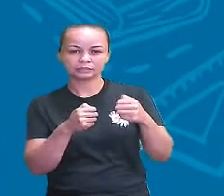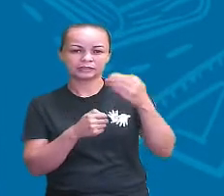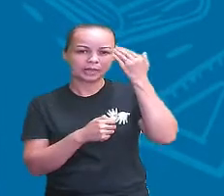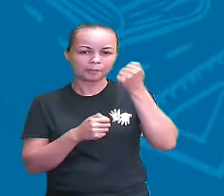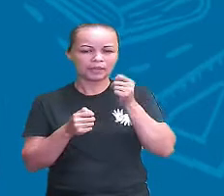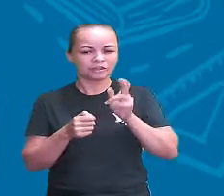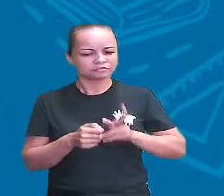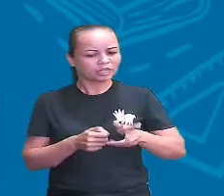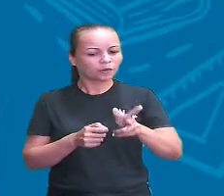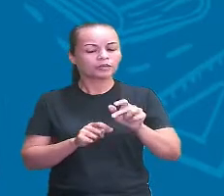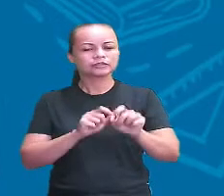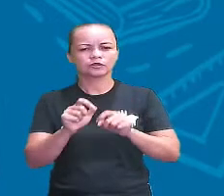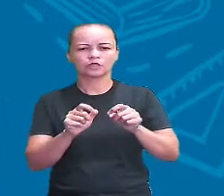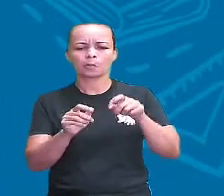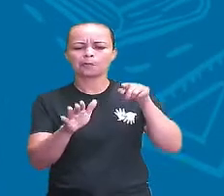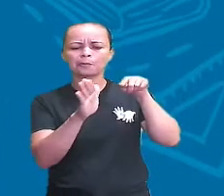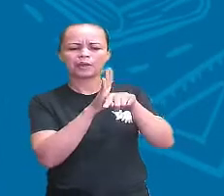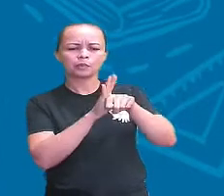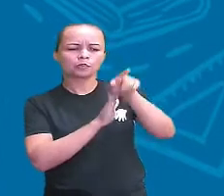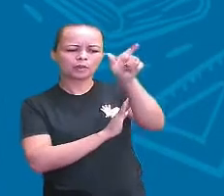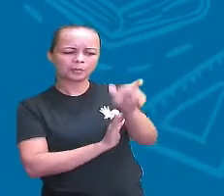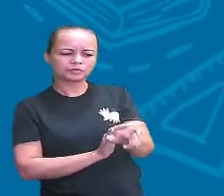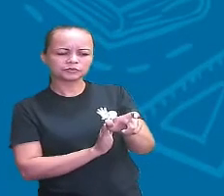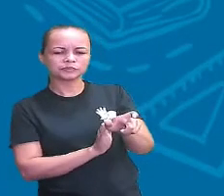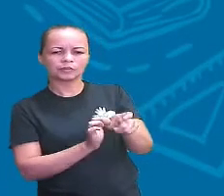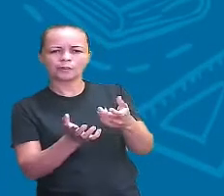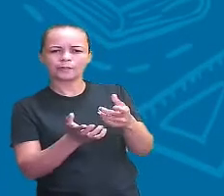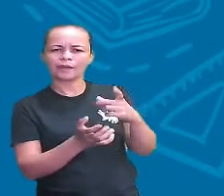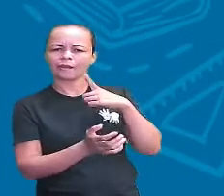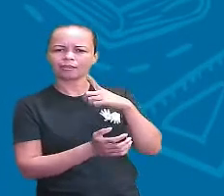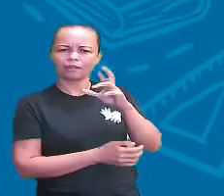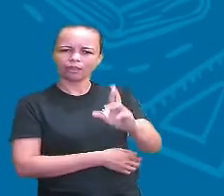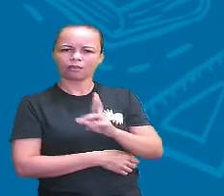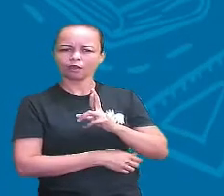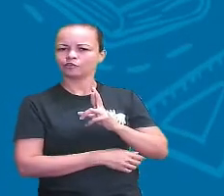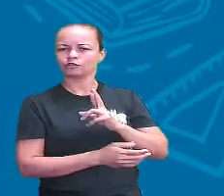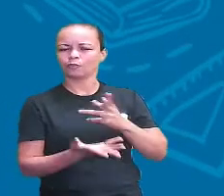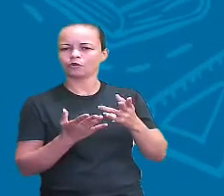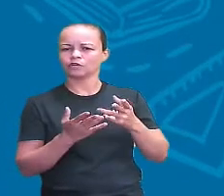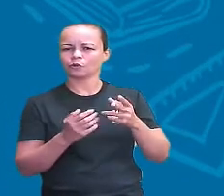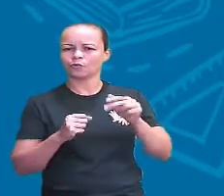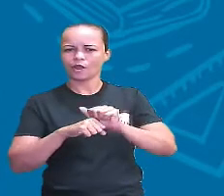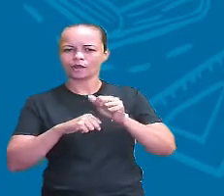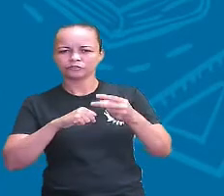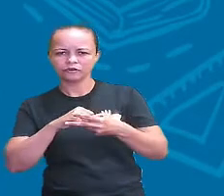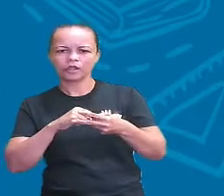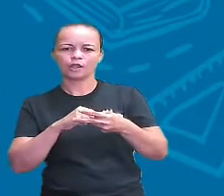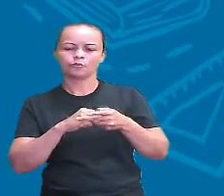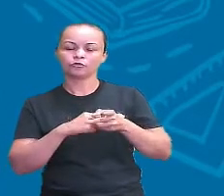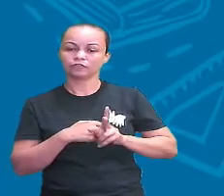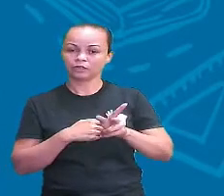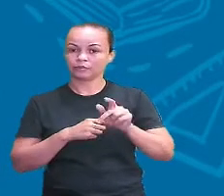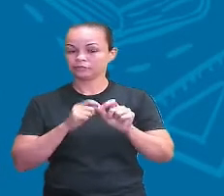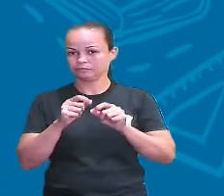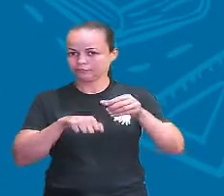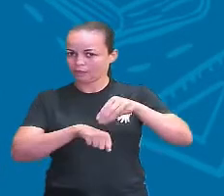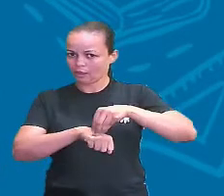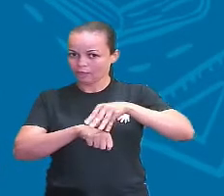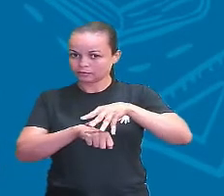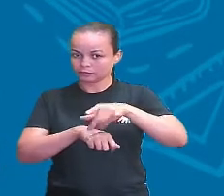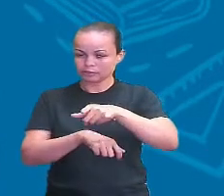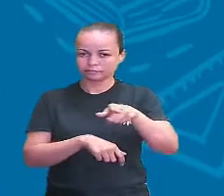Como eu vou perguntar a alguém para eu ter essa resposta com advérbios de frequência? Então, a dica é, quando